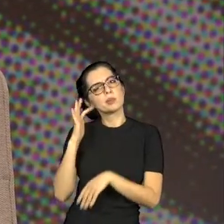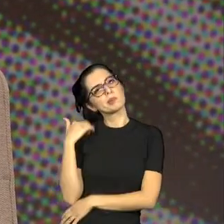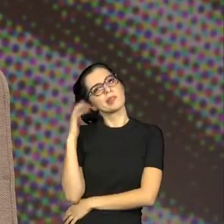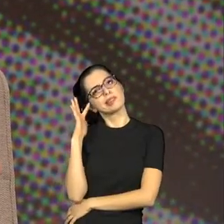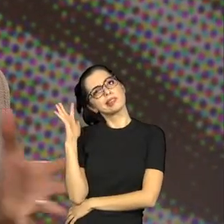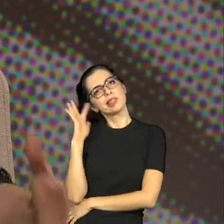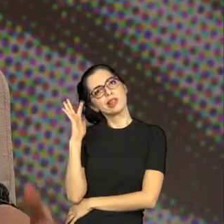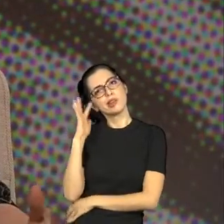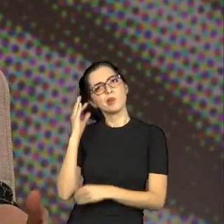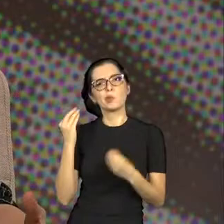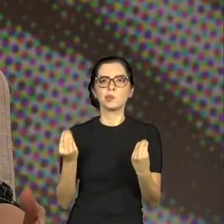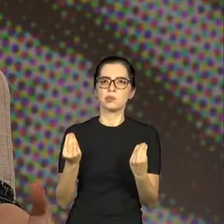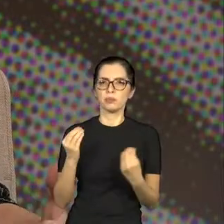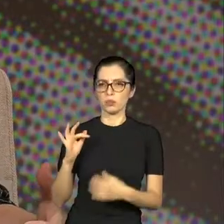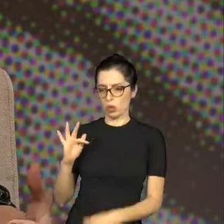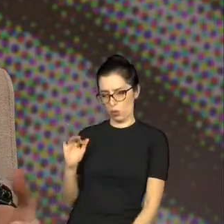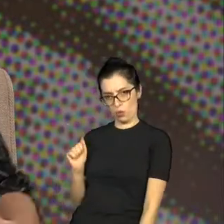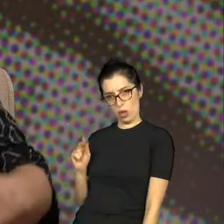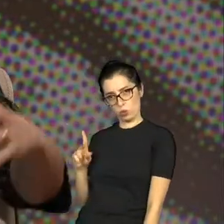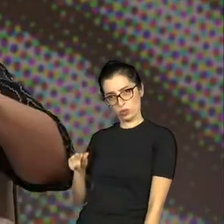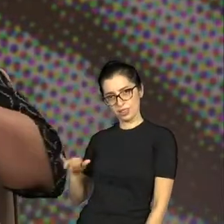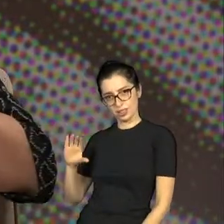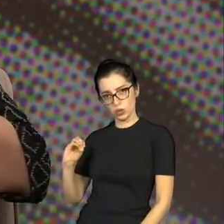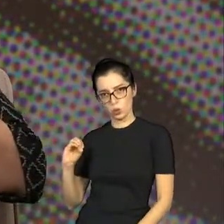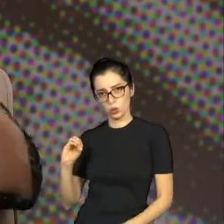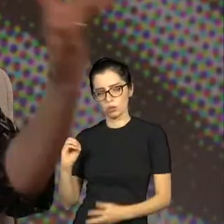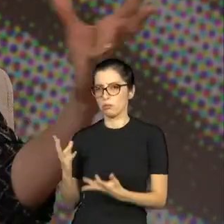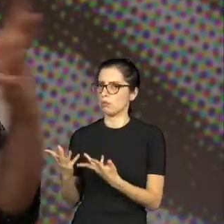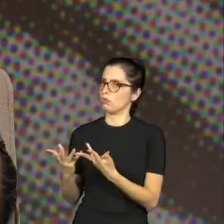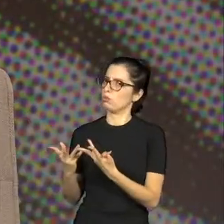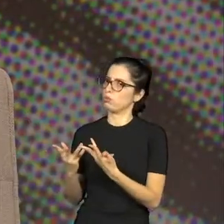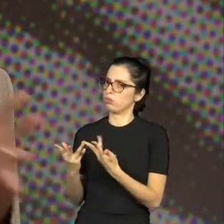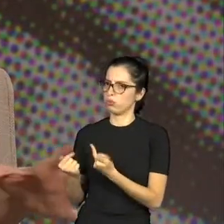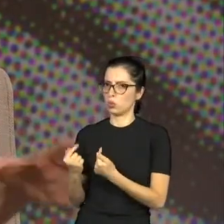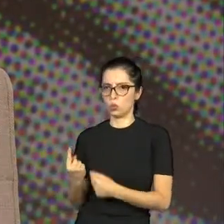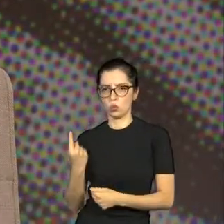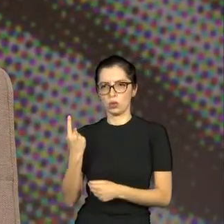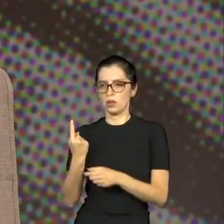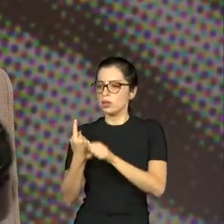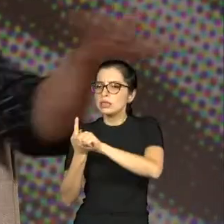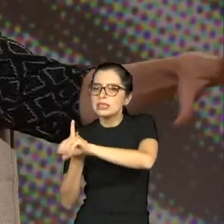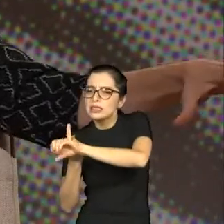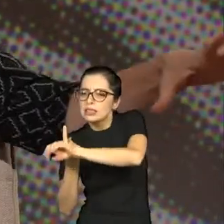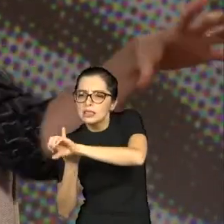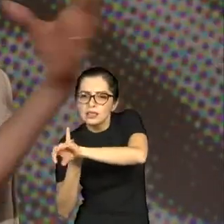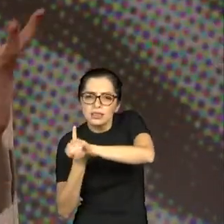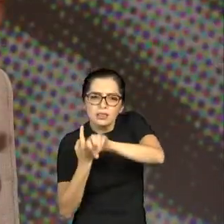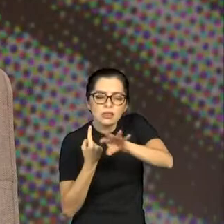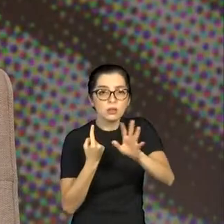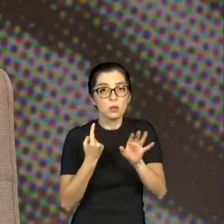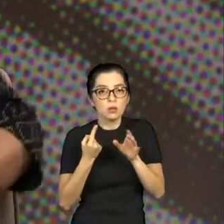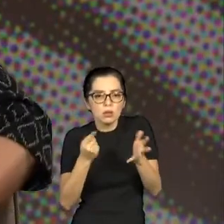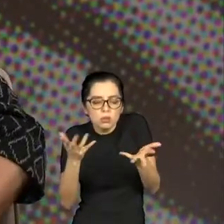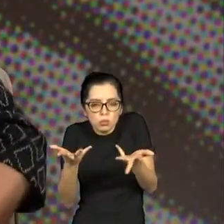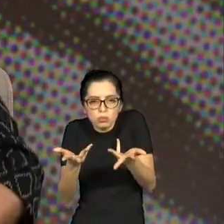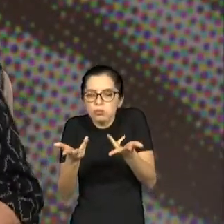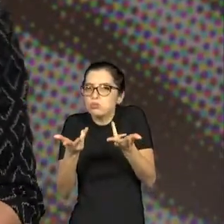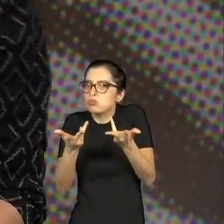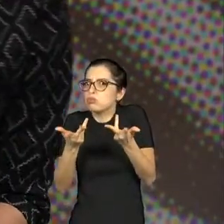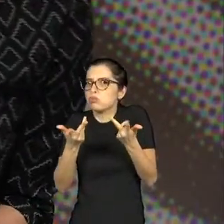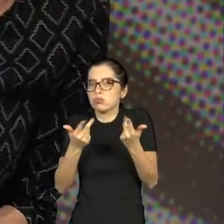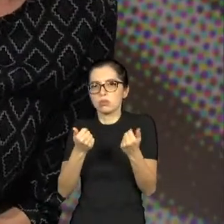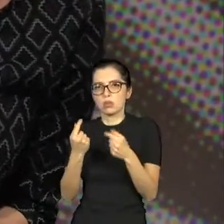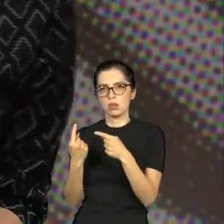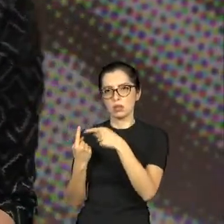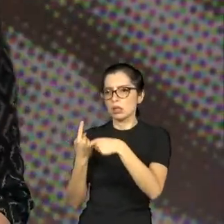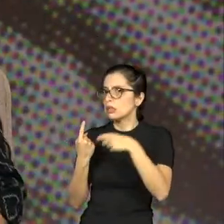o Fauzi fala coisas que são primordiais, fundamentais para todo sempre, porque assim, além de ser um